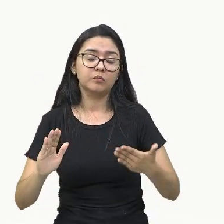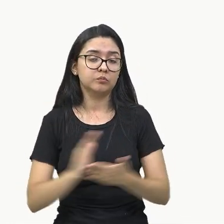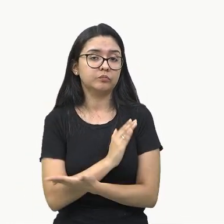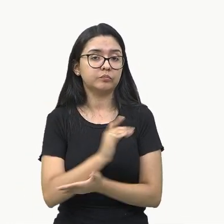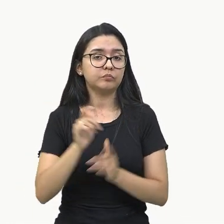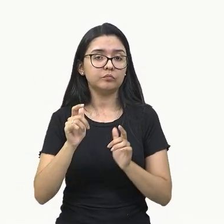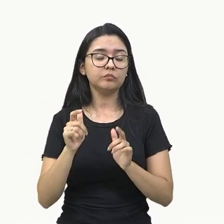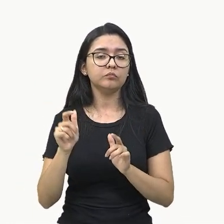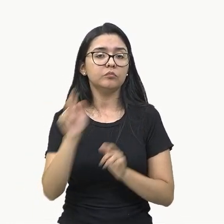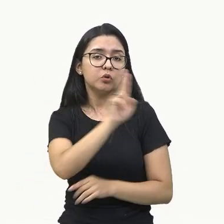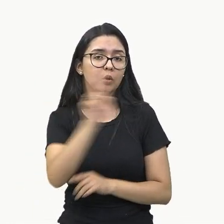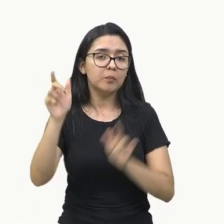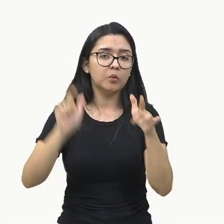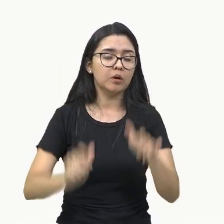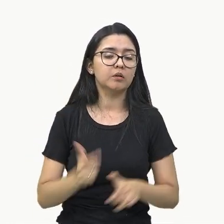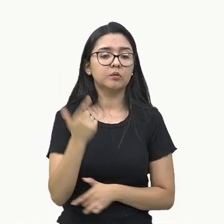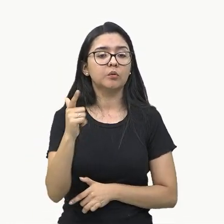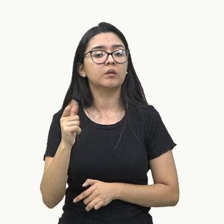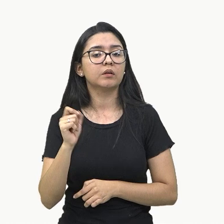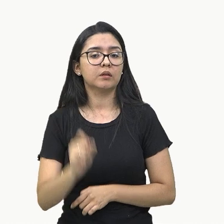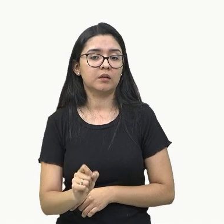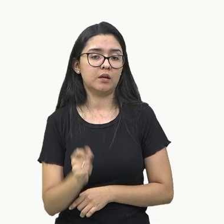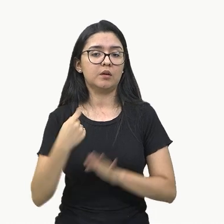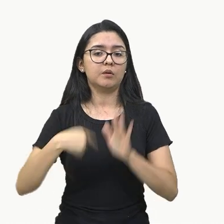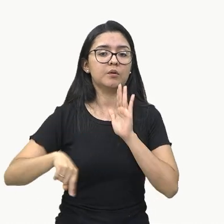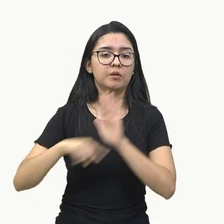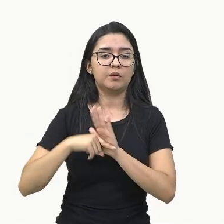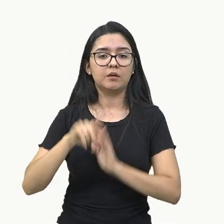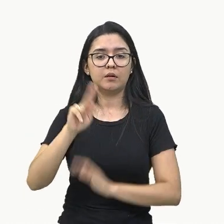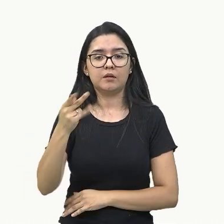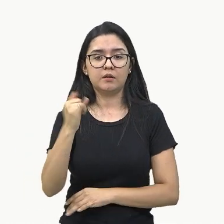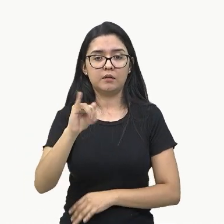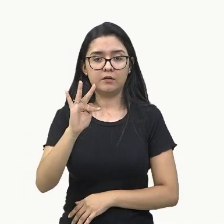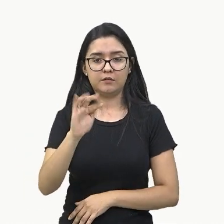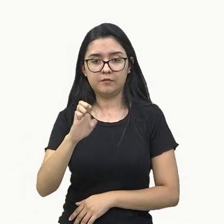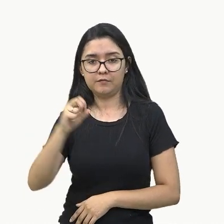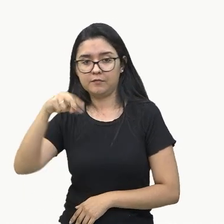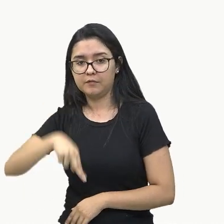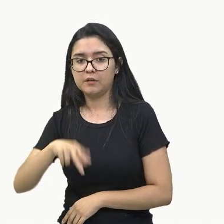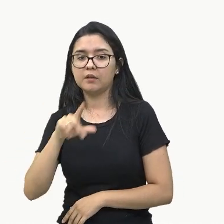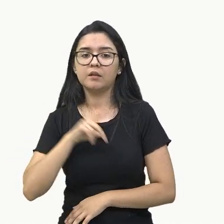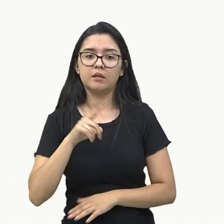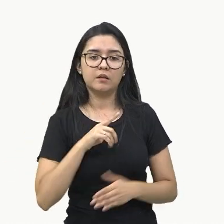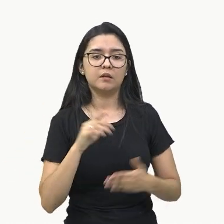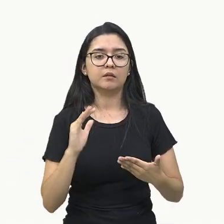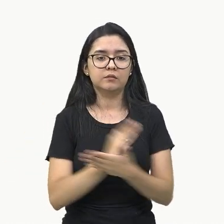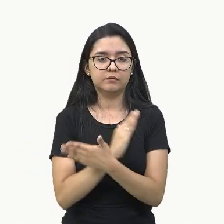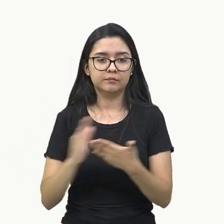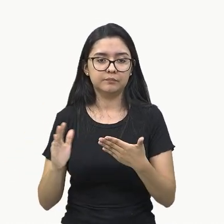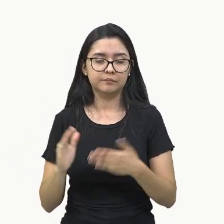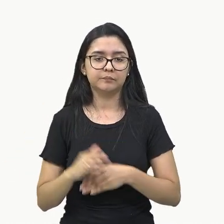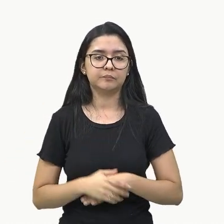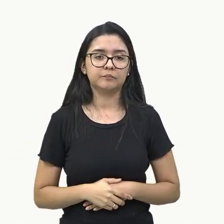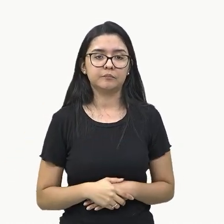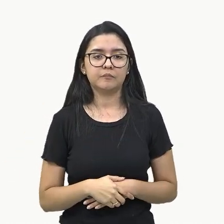levar hífen, mas Guiné-Bissau sim é a nossa exceção à regra. Em português a gente tem muito disso, tá?